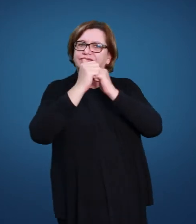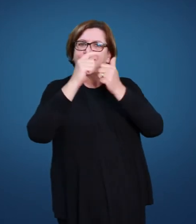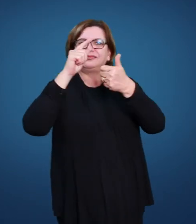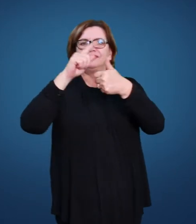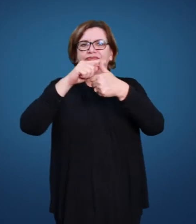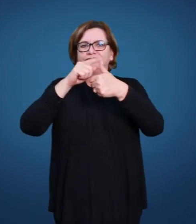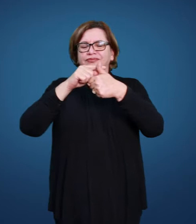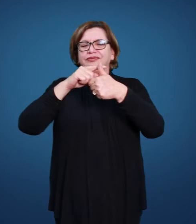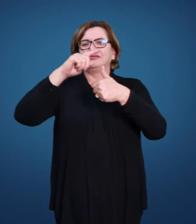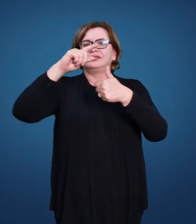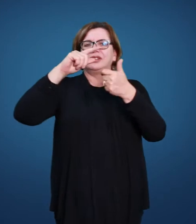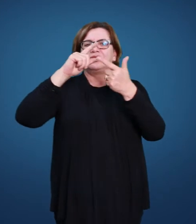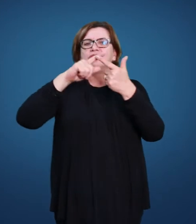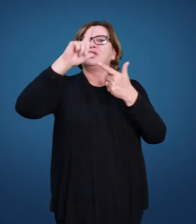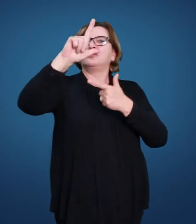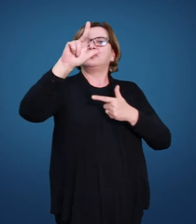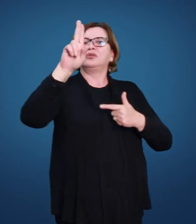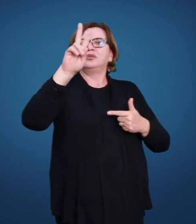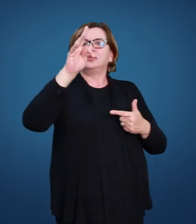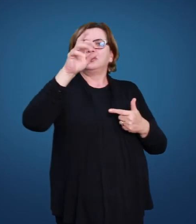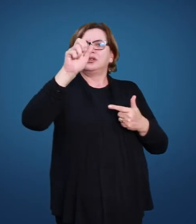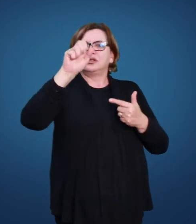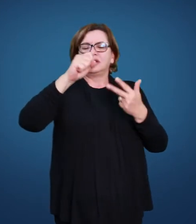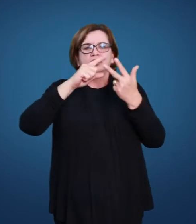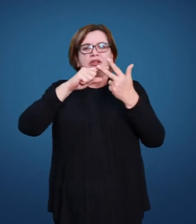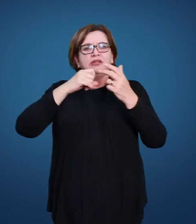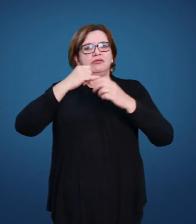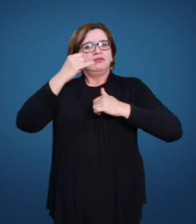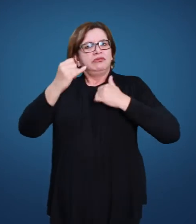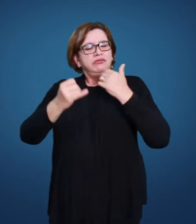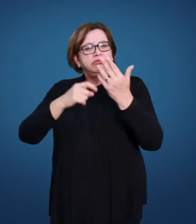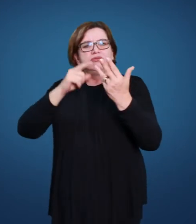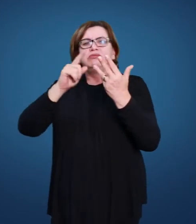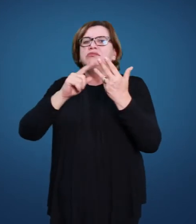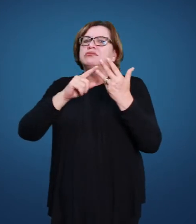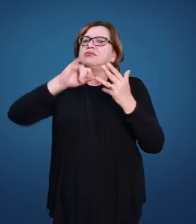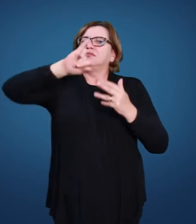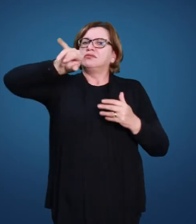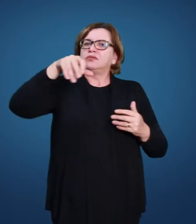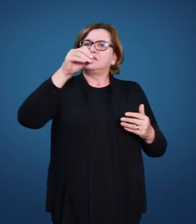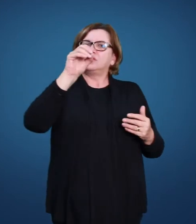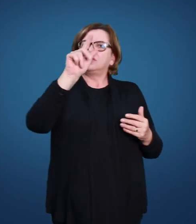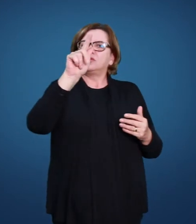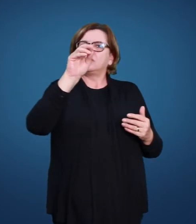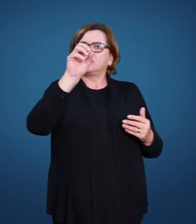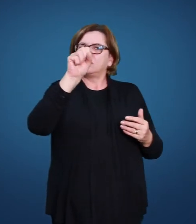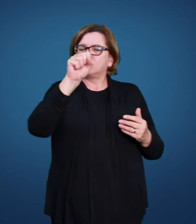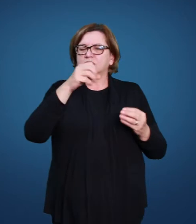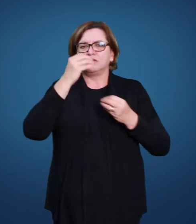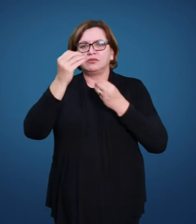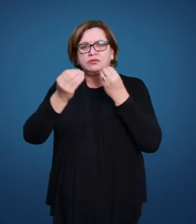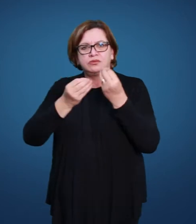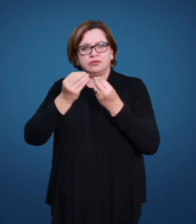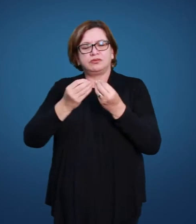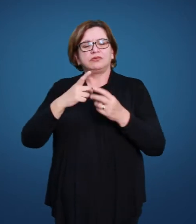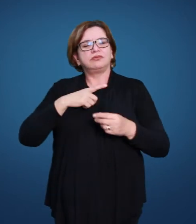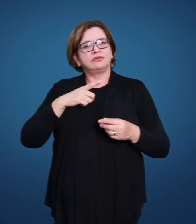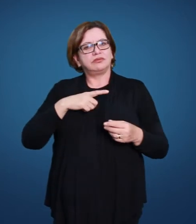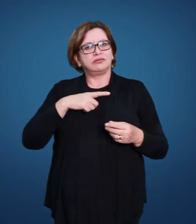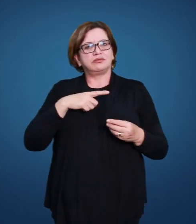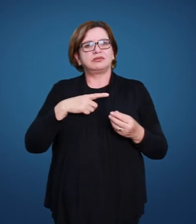lutas, danças, ginástica, jogos e brincadeiras e também se diferenciam nessa denominação que